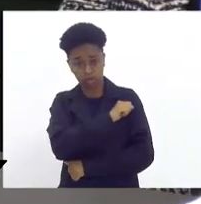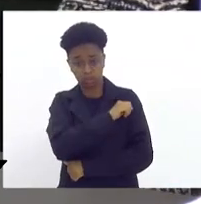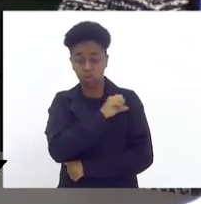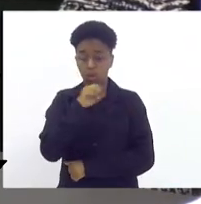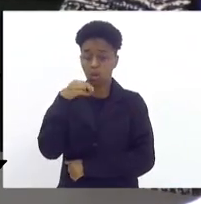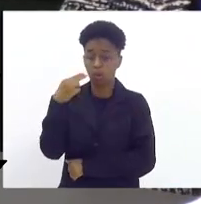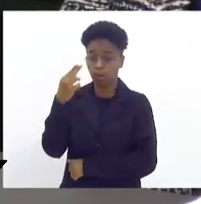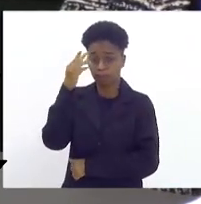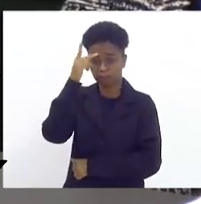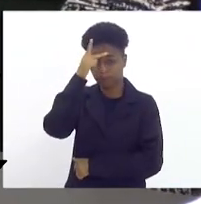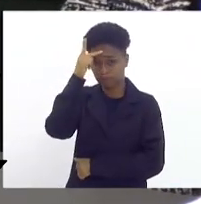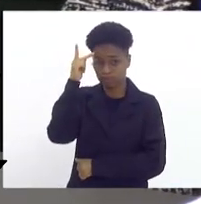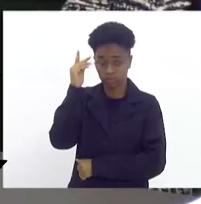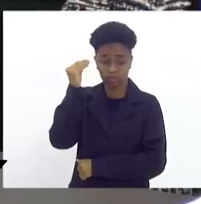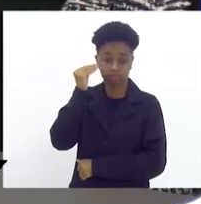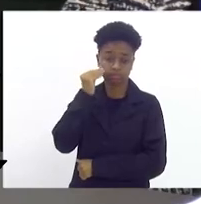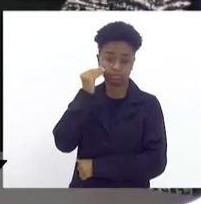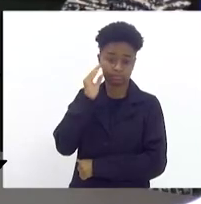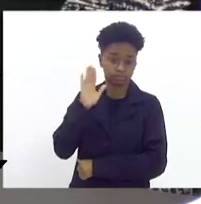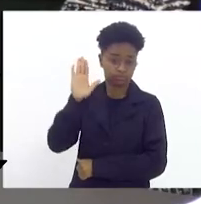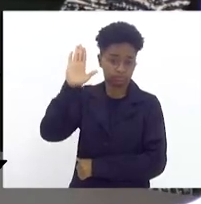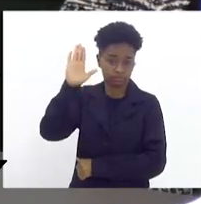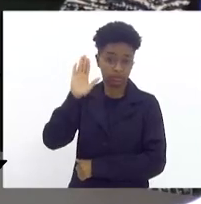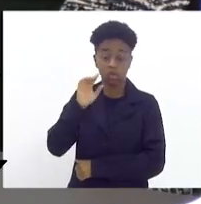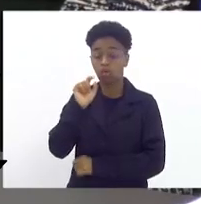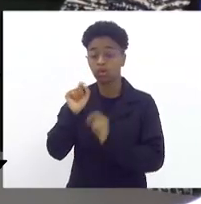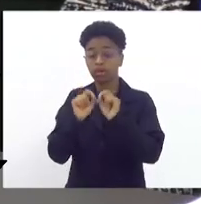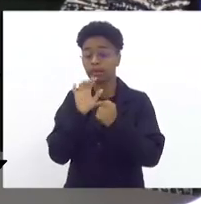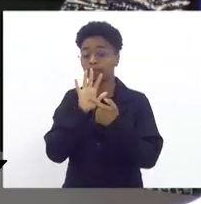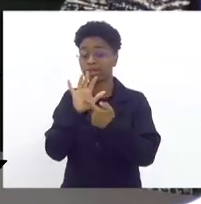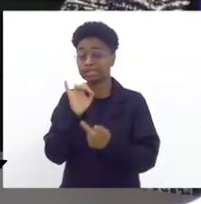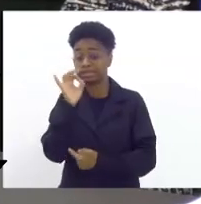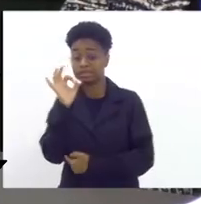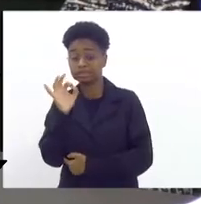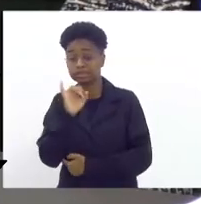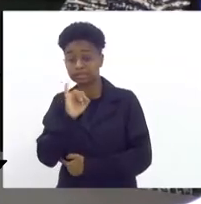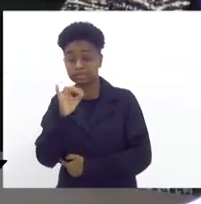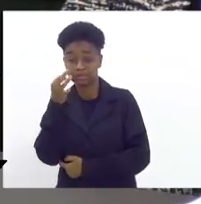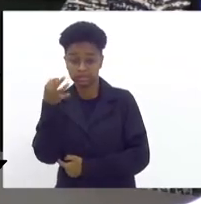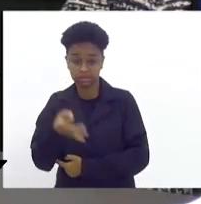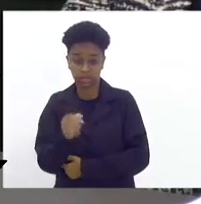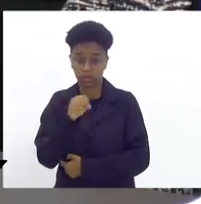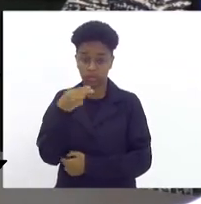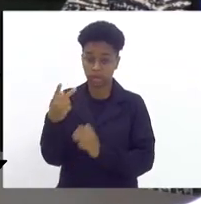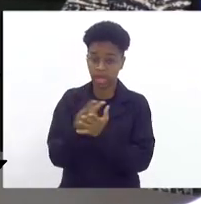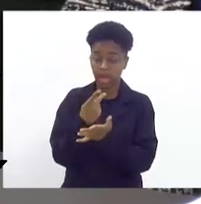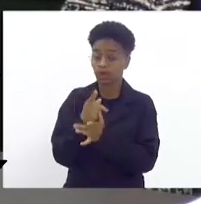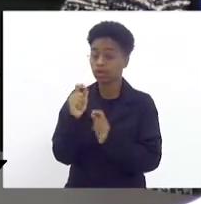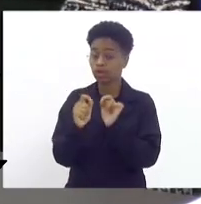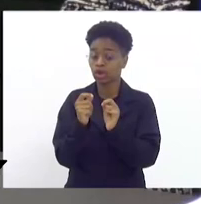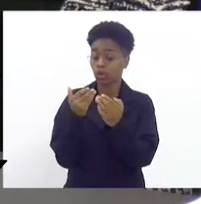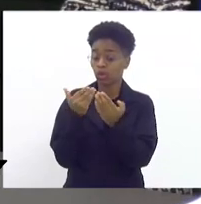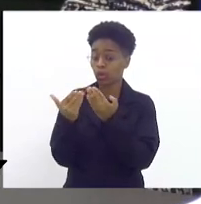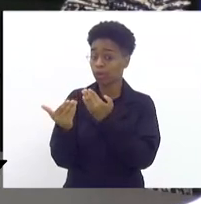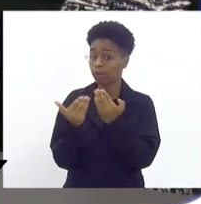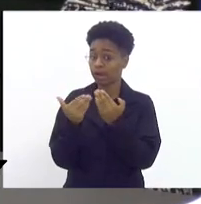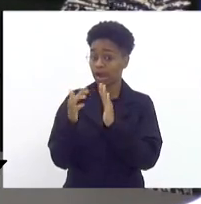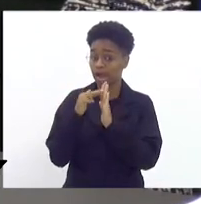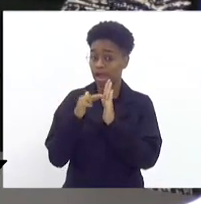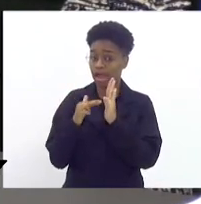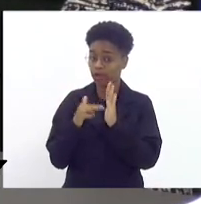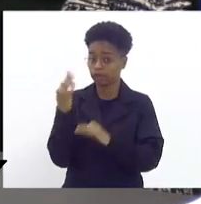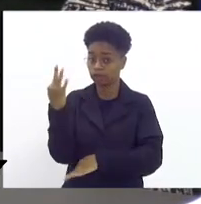candidatos, o que vai me dizer se aquela questão está certa ou não é a comparação com a norma